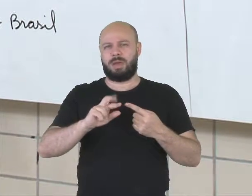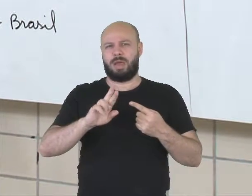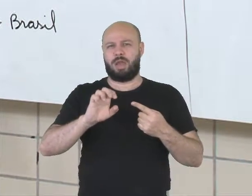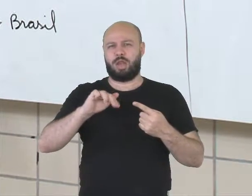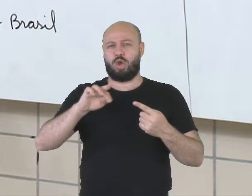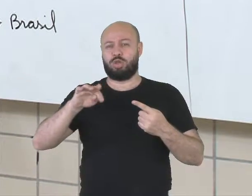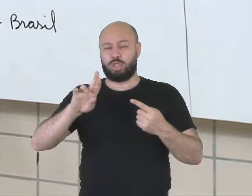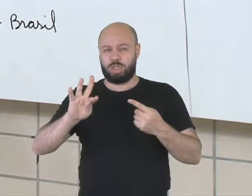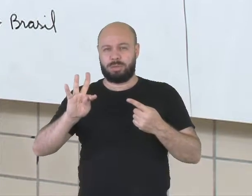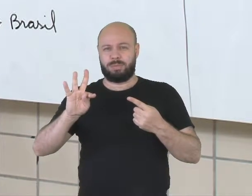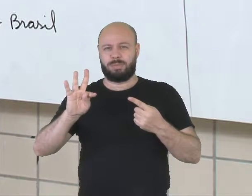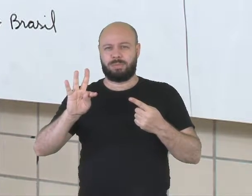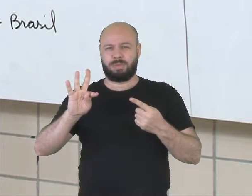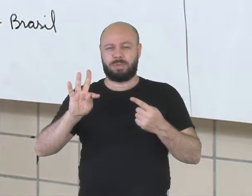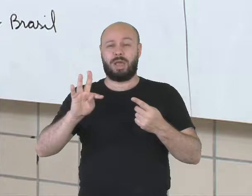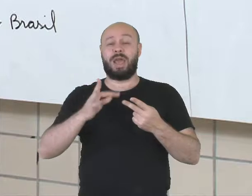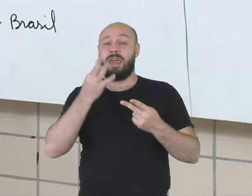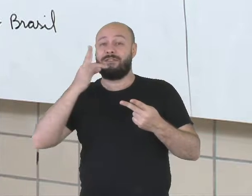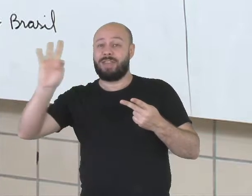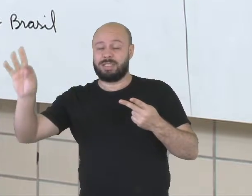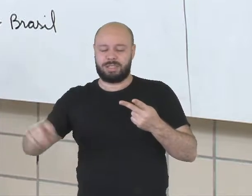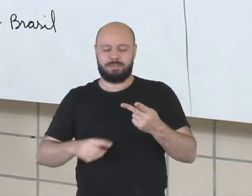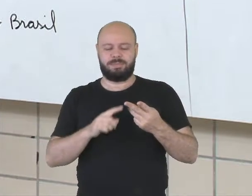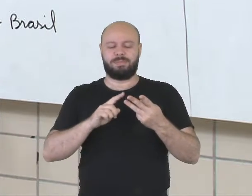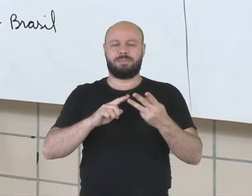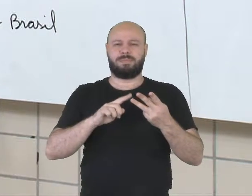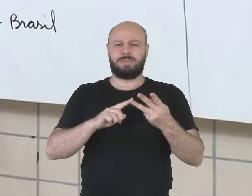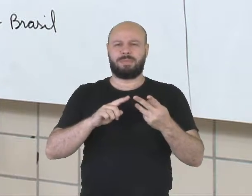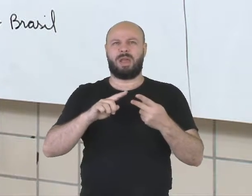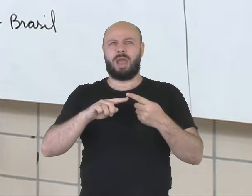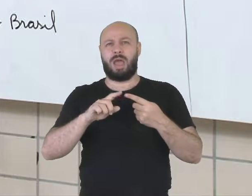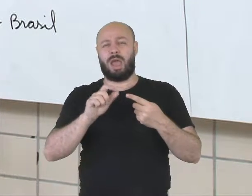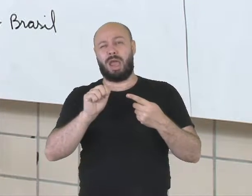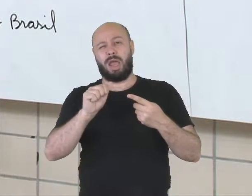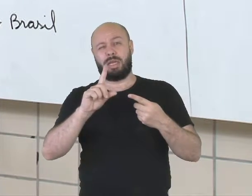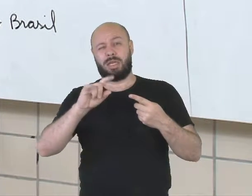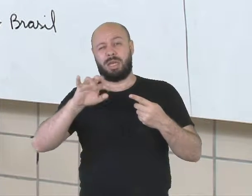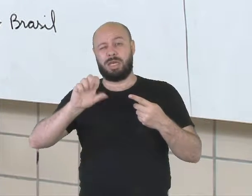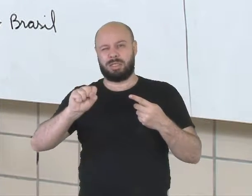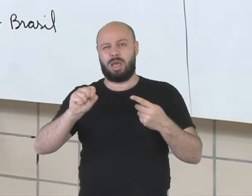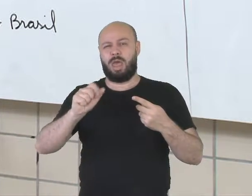Renault, que é francesa, Adidas, que é alemã.